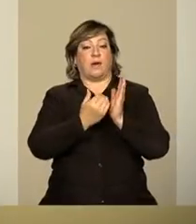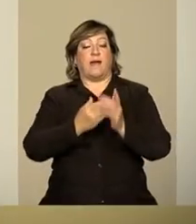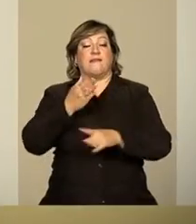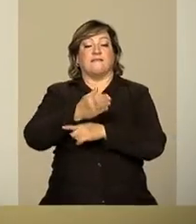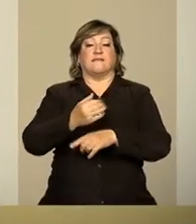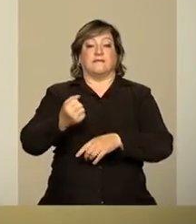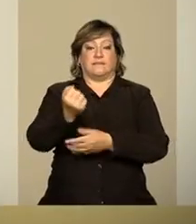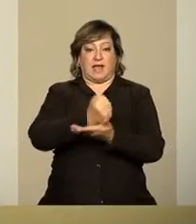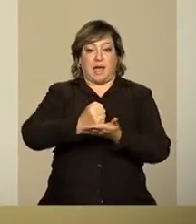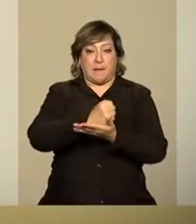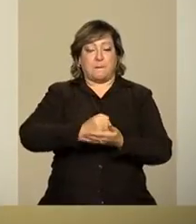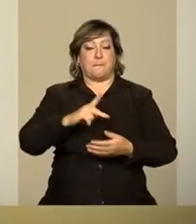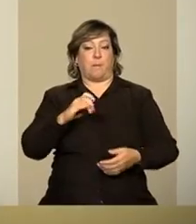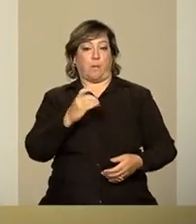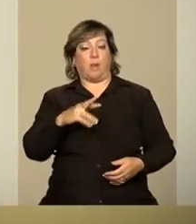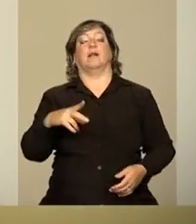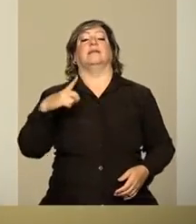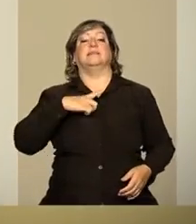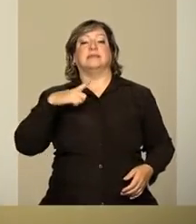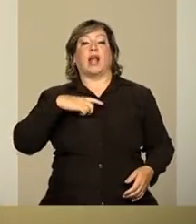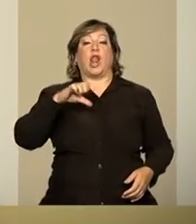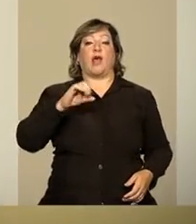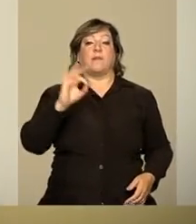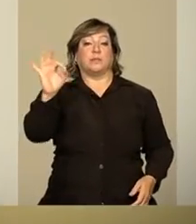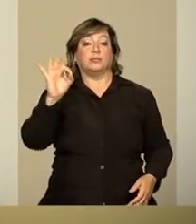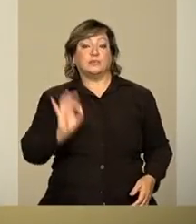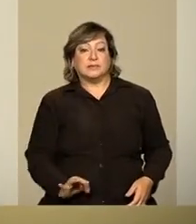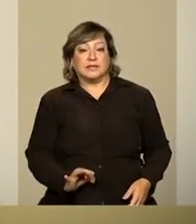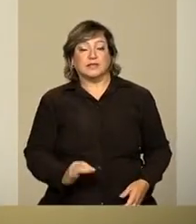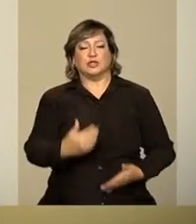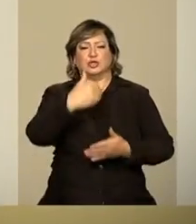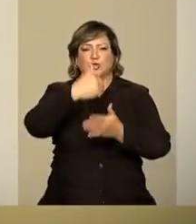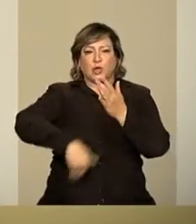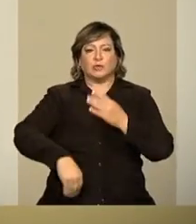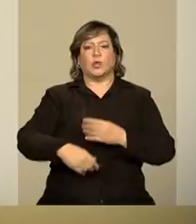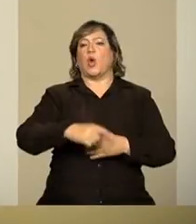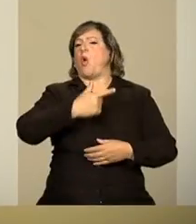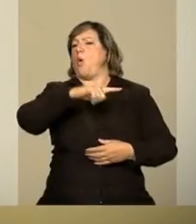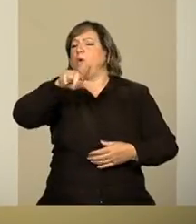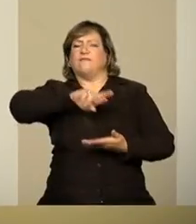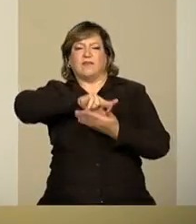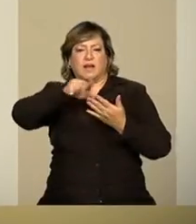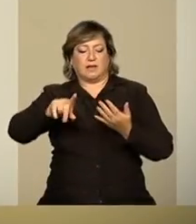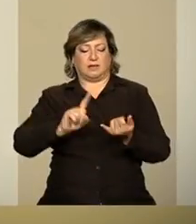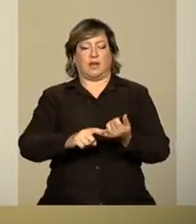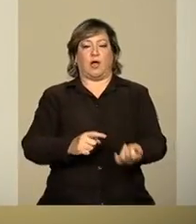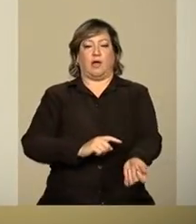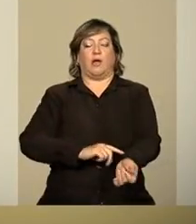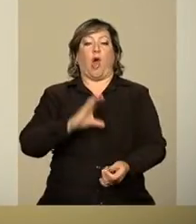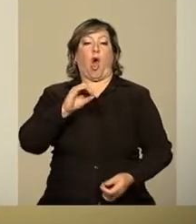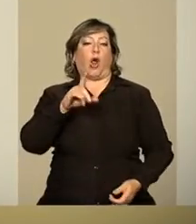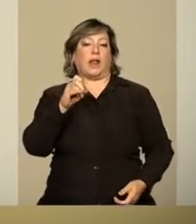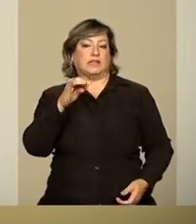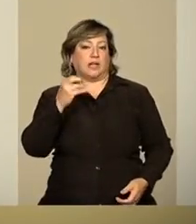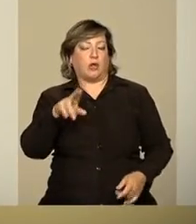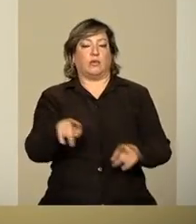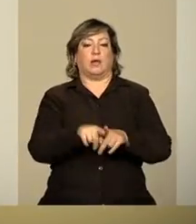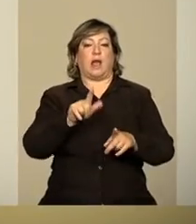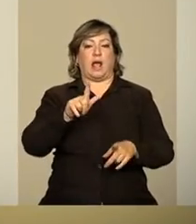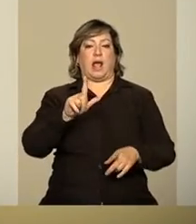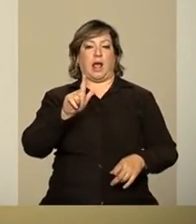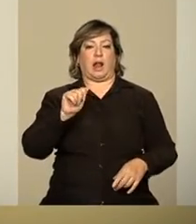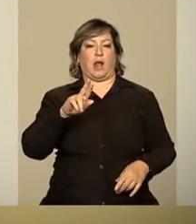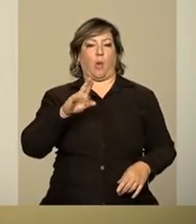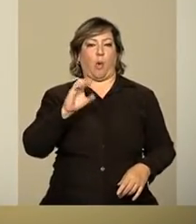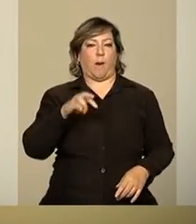oferece vários outros por um avental por cento de desconto são para o controle do co e do glaucoma da